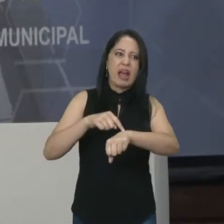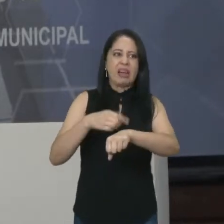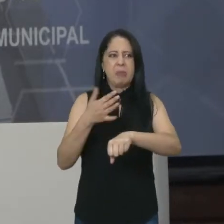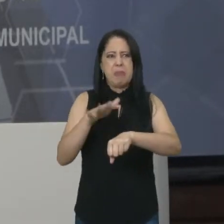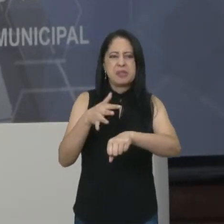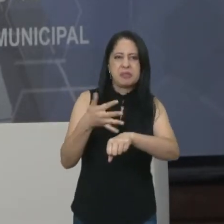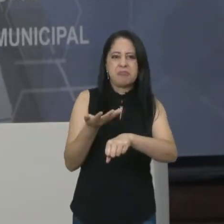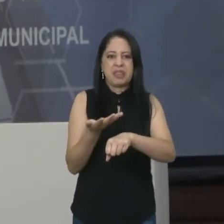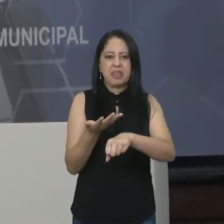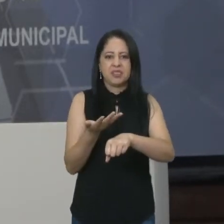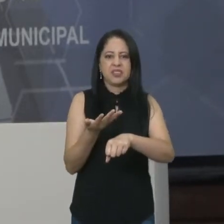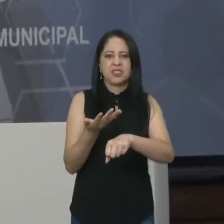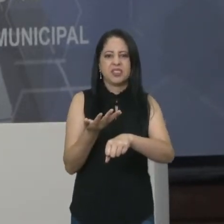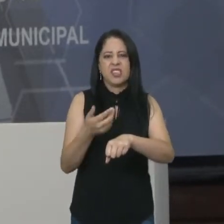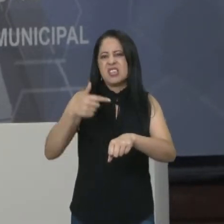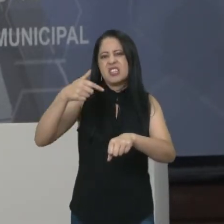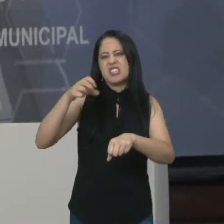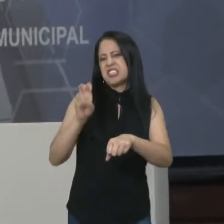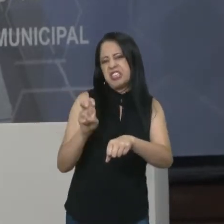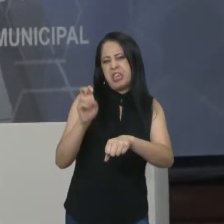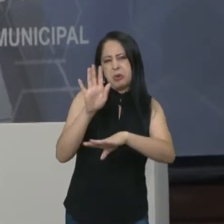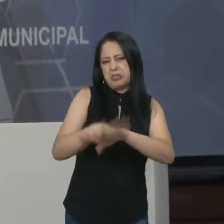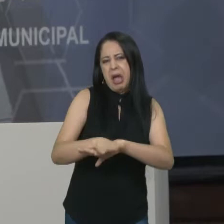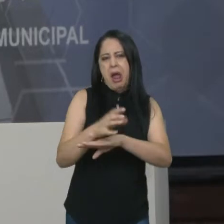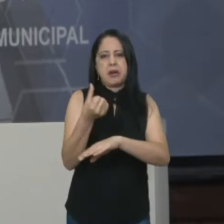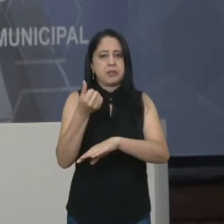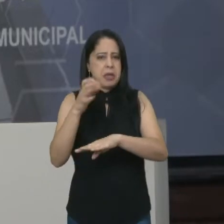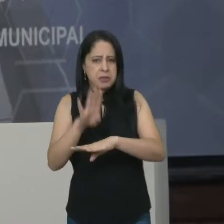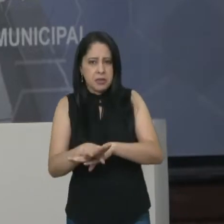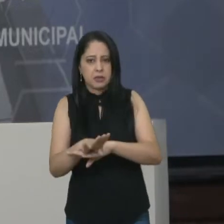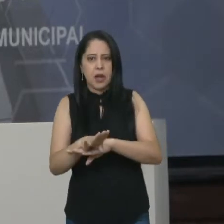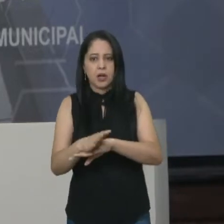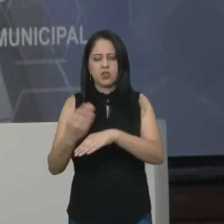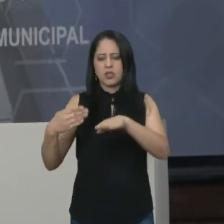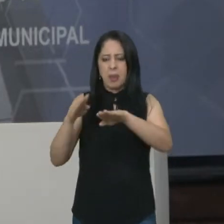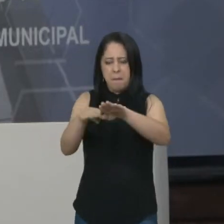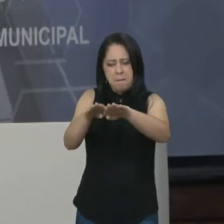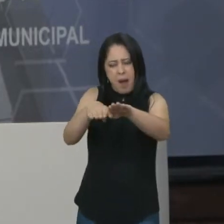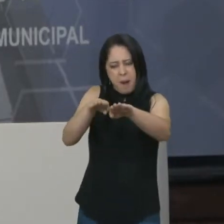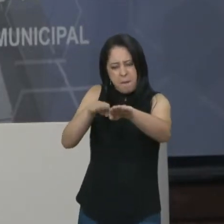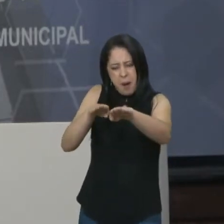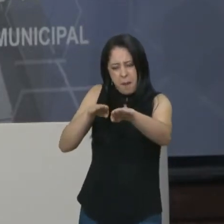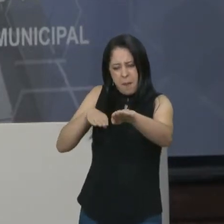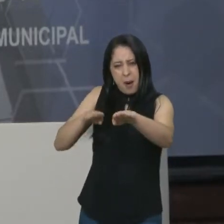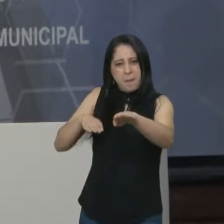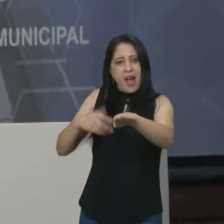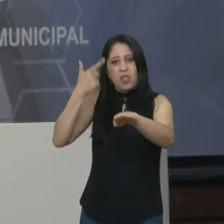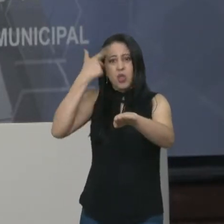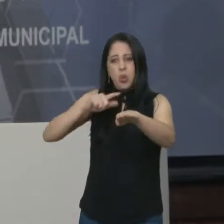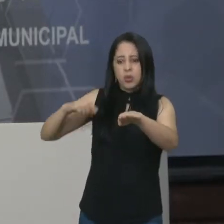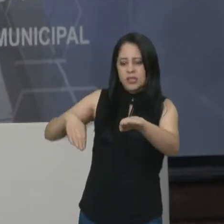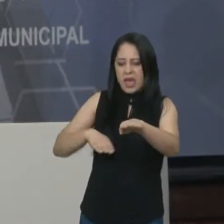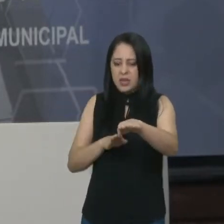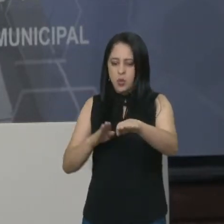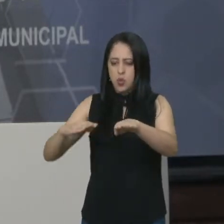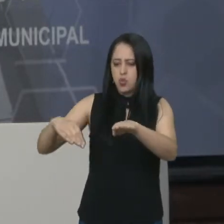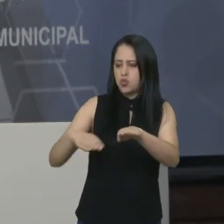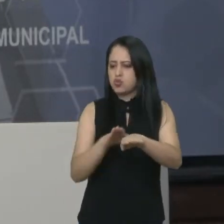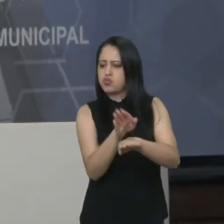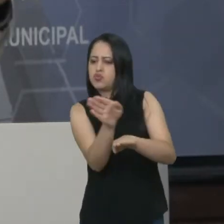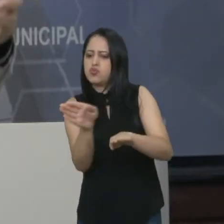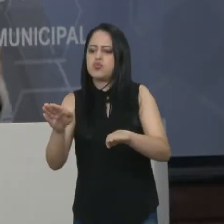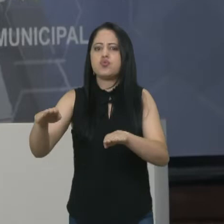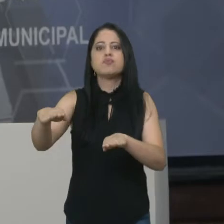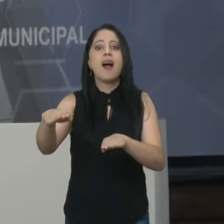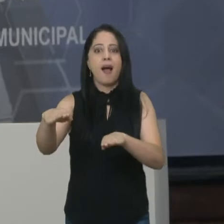das, seja lá 17 horas, 18 horas, você mal consegue entrar no bairro. Porque ali onde tem a linha verde tem